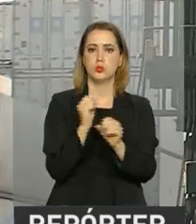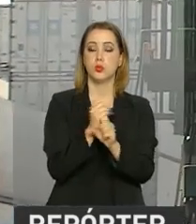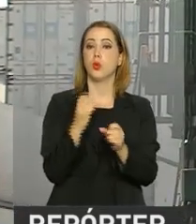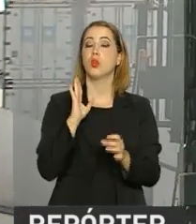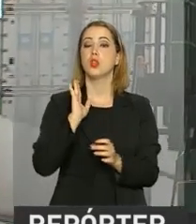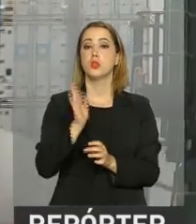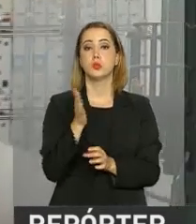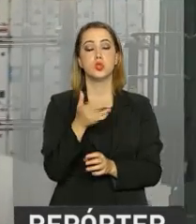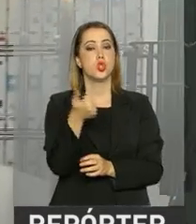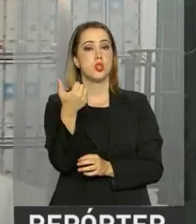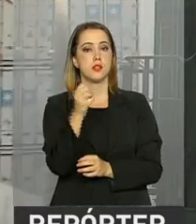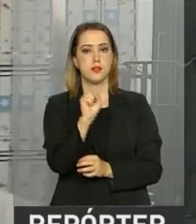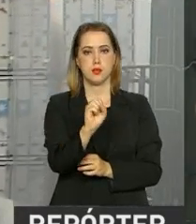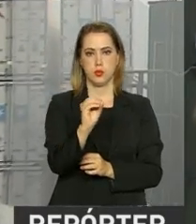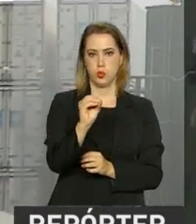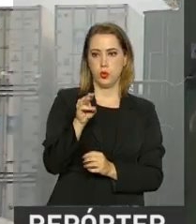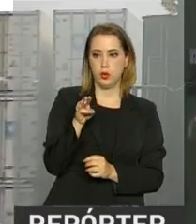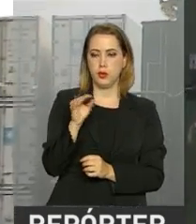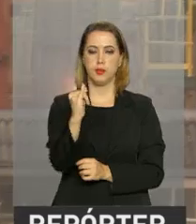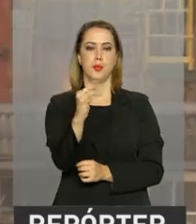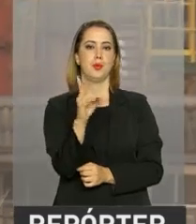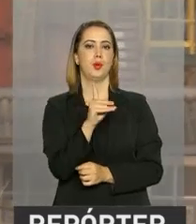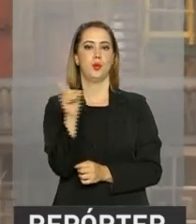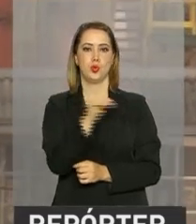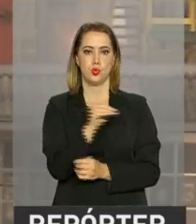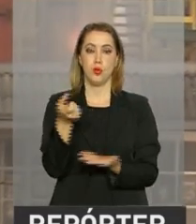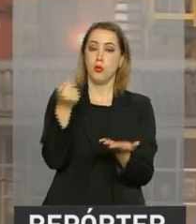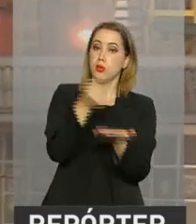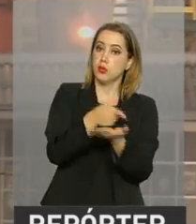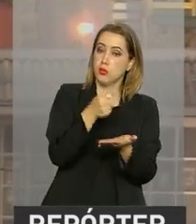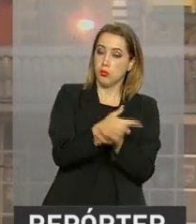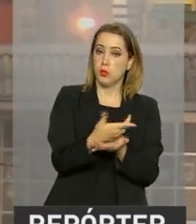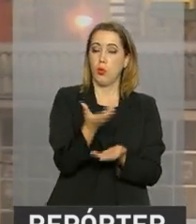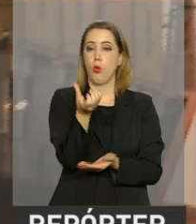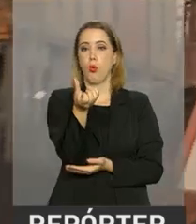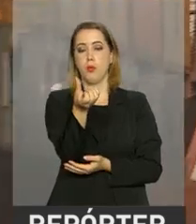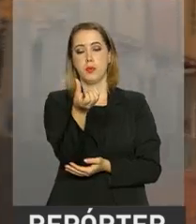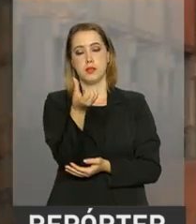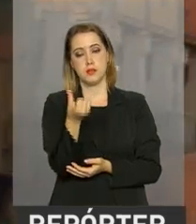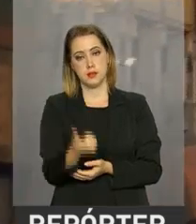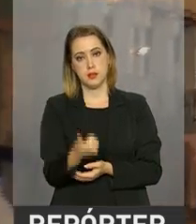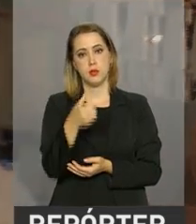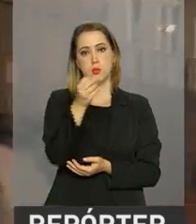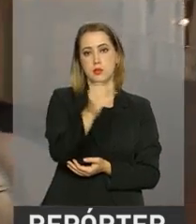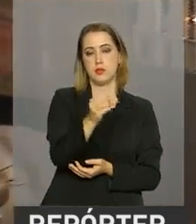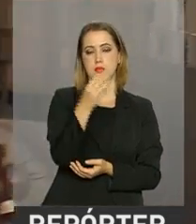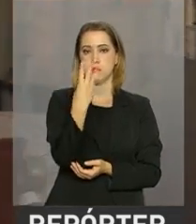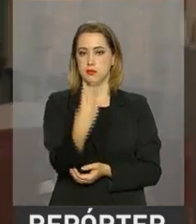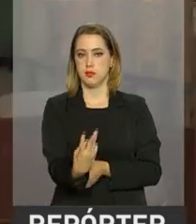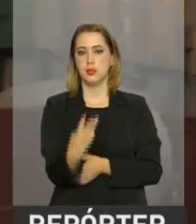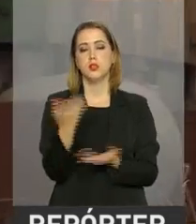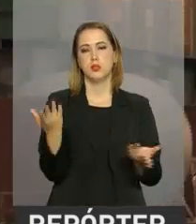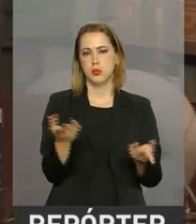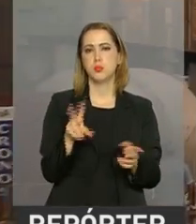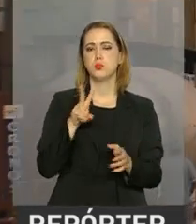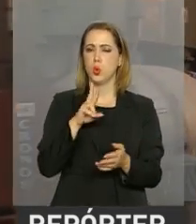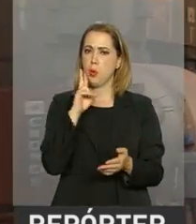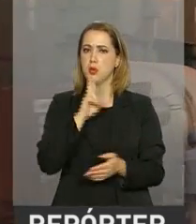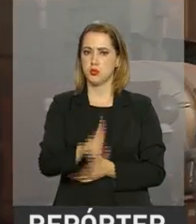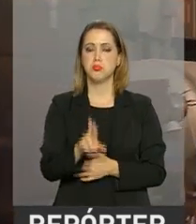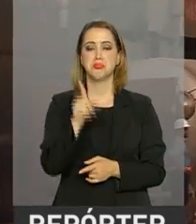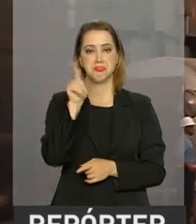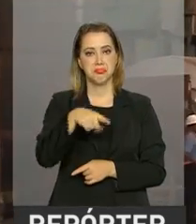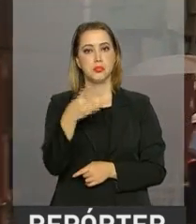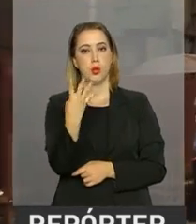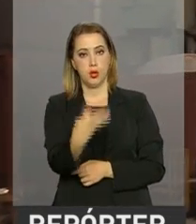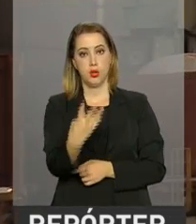180 bilhões e as importações 133 o que dá esse resultado que você mencionou de 45 Bilhões